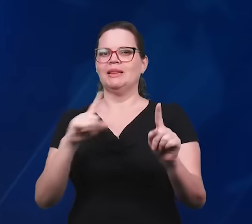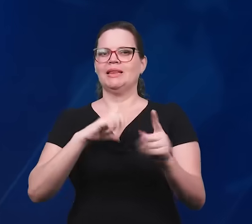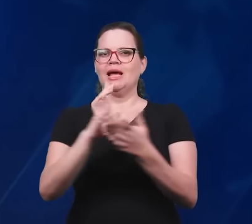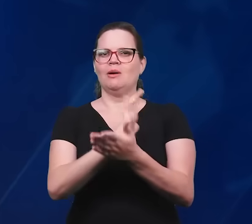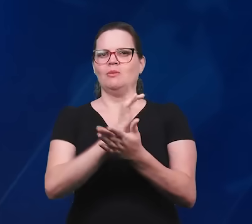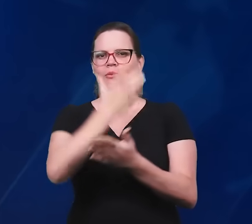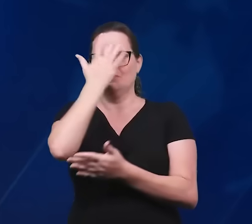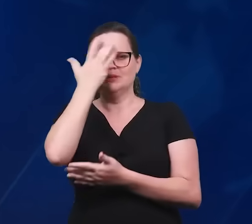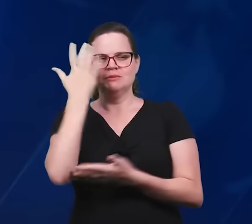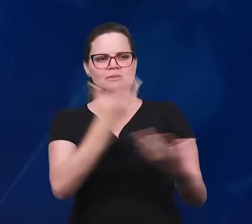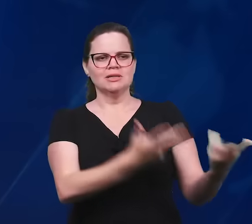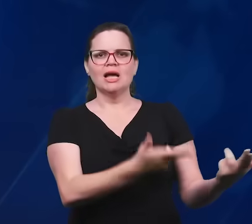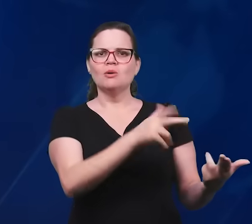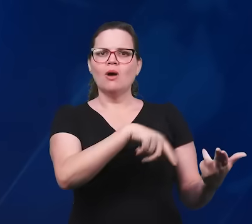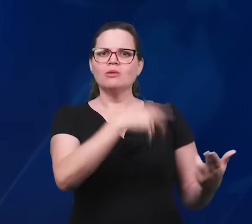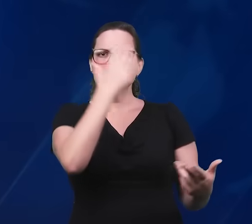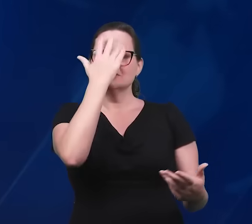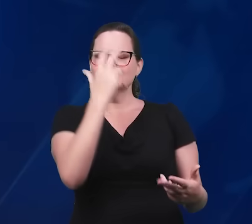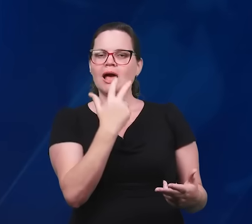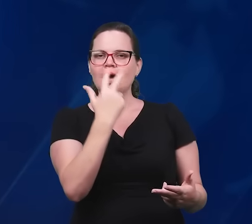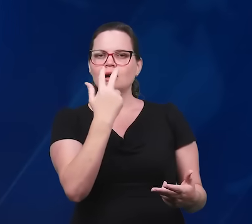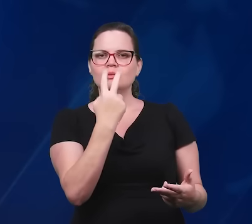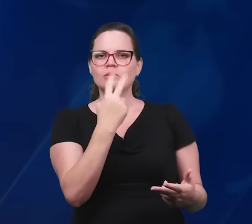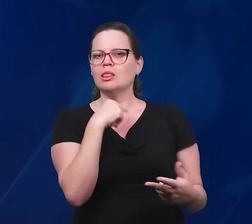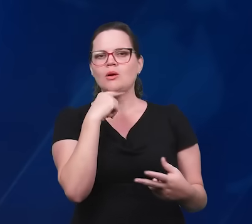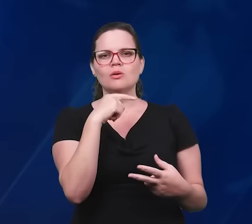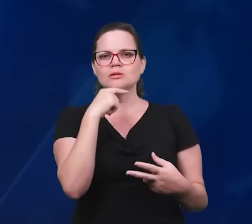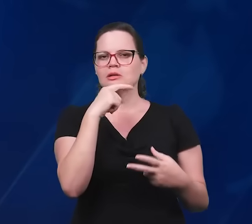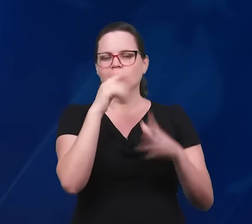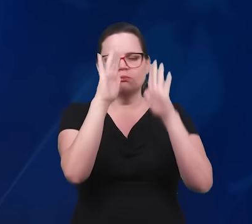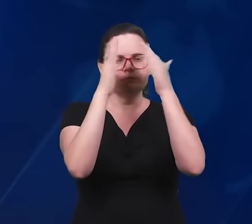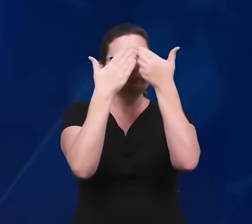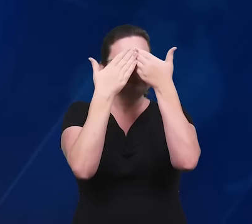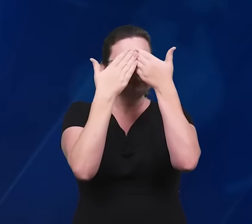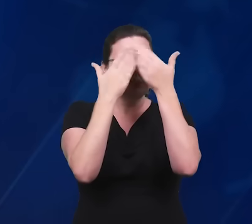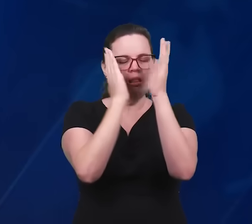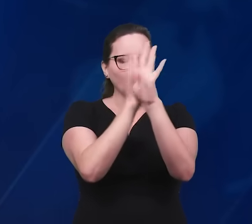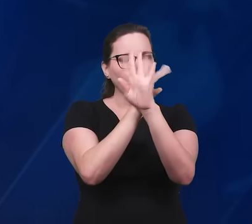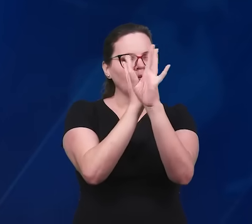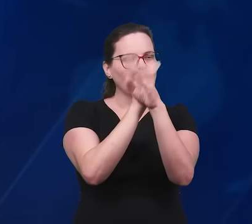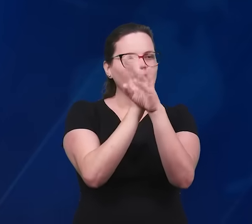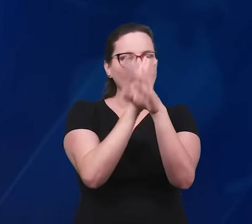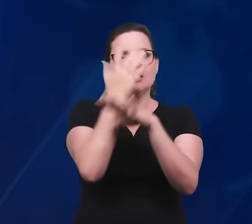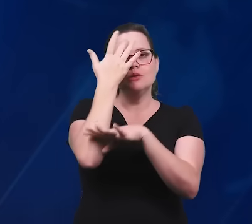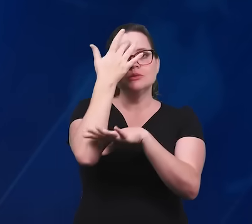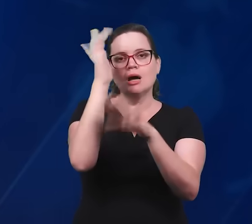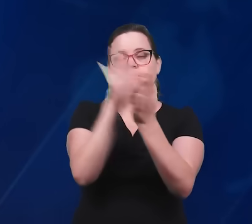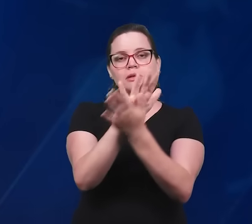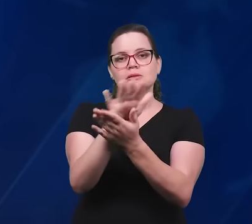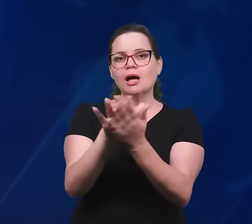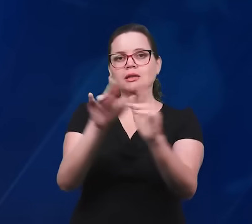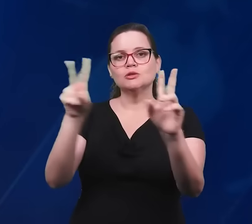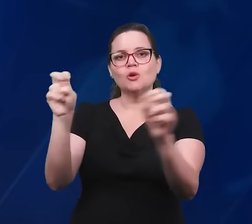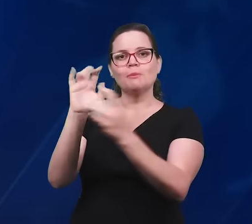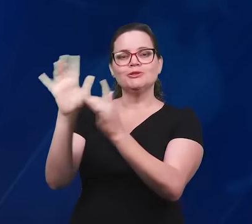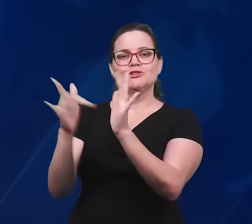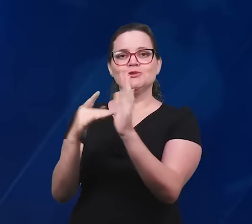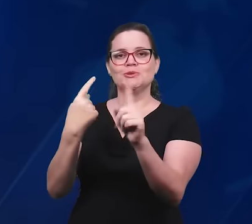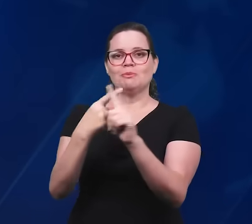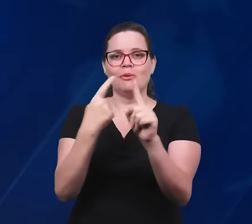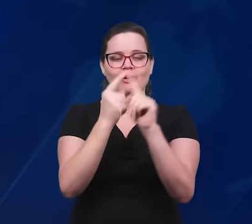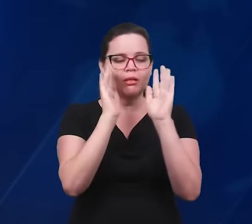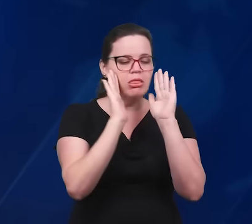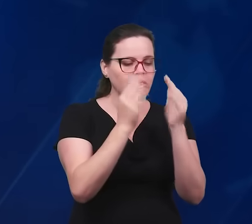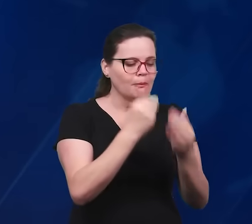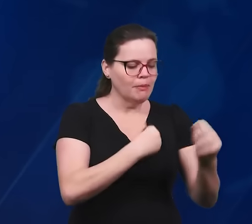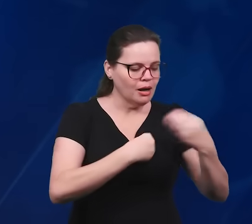mesma condição. Cegos, não podem ver a luz, não podem ver a verdade. Estão cegos por causa do